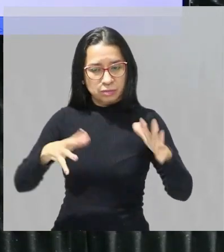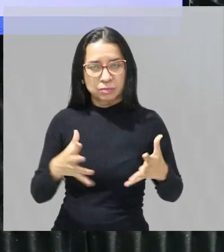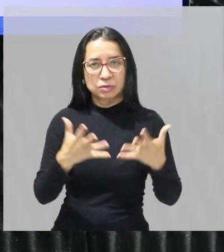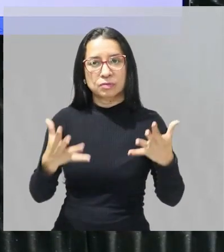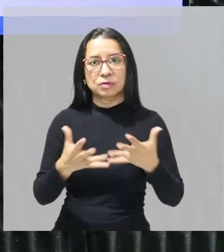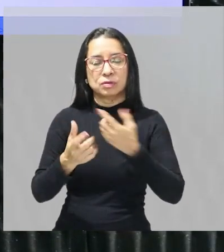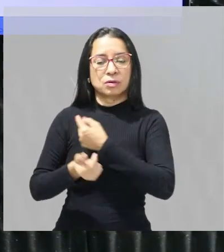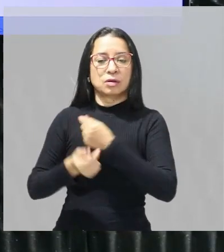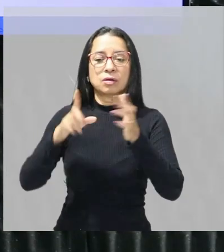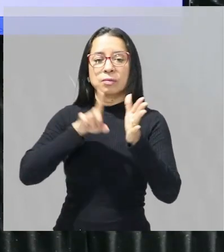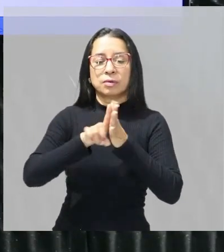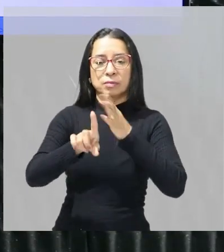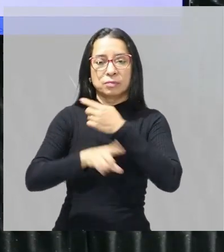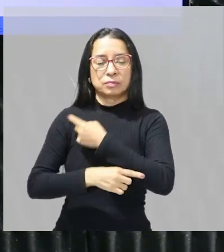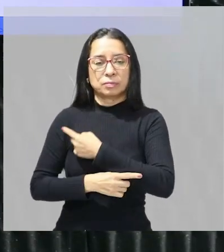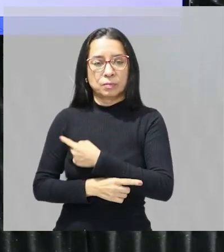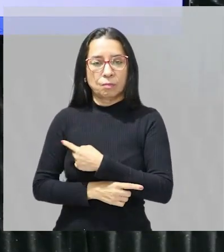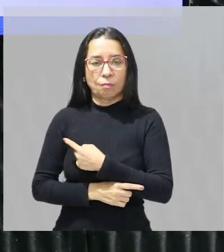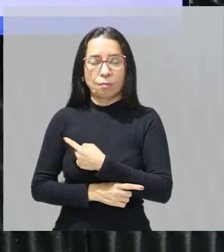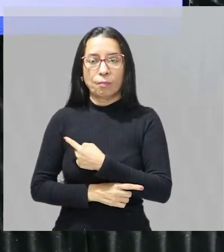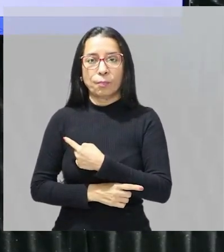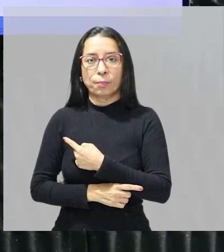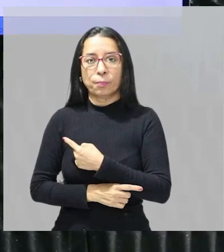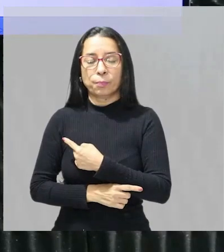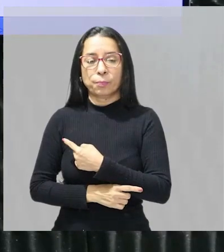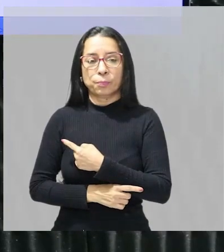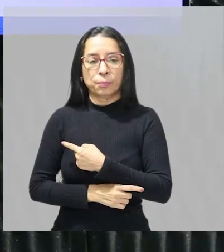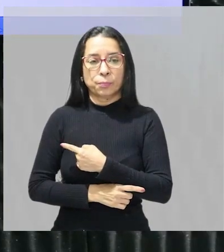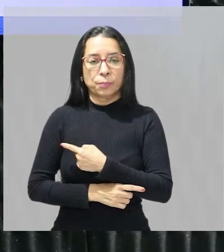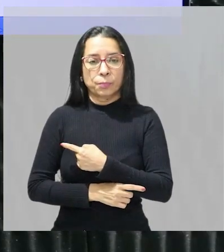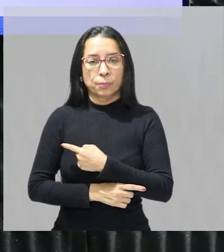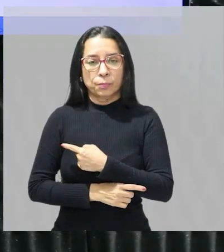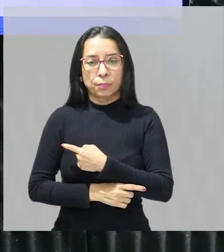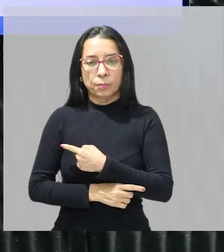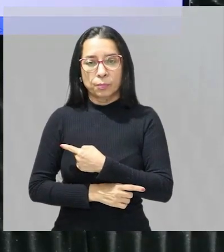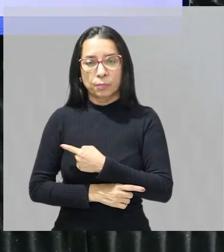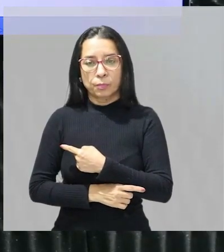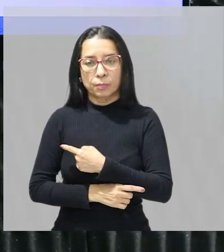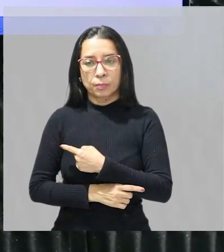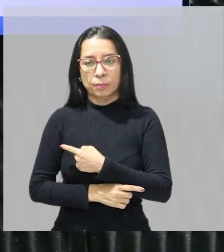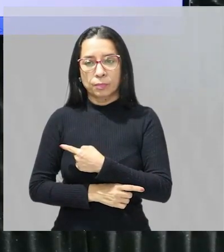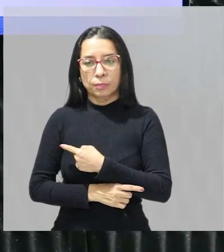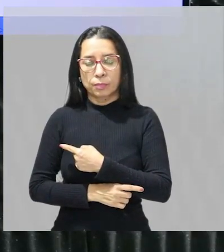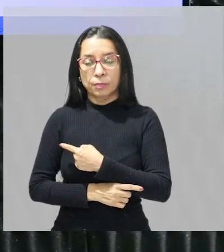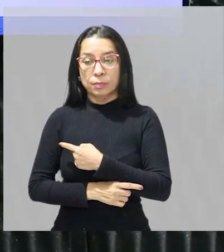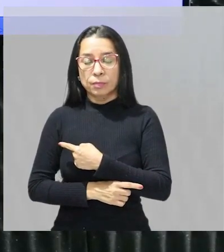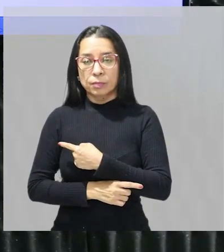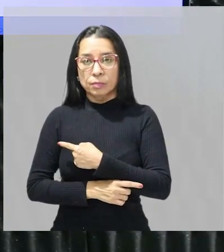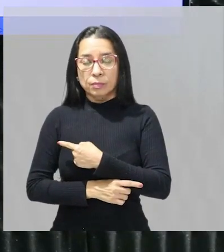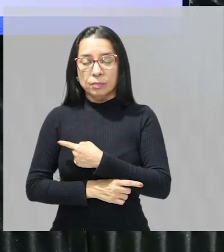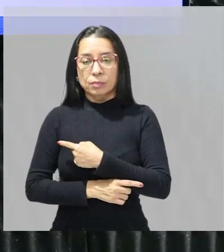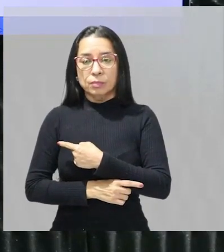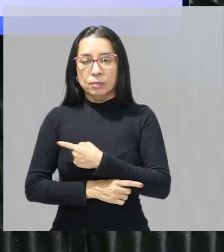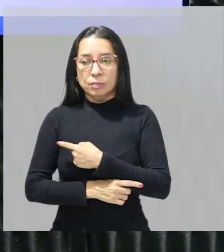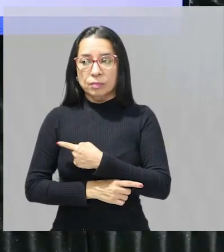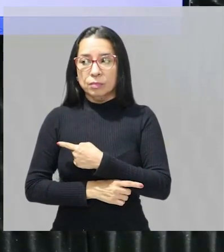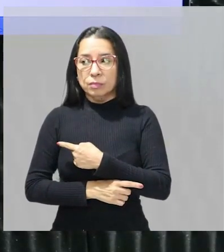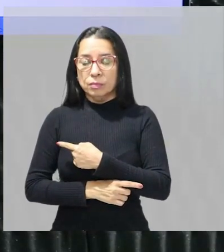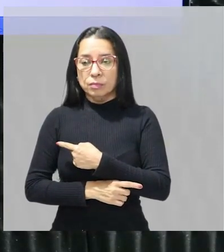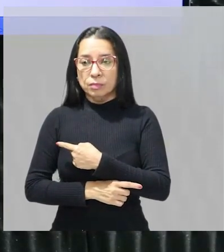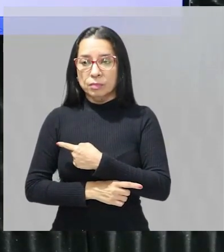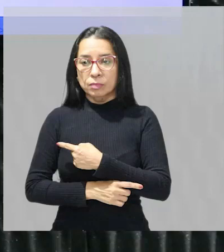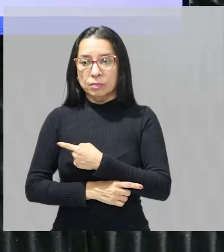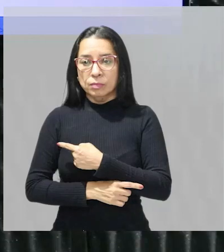embora para o comando. Olha lá. No contexto da produção agrícola, a utilização do